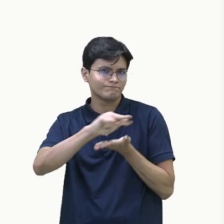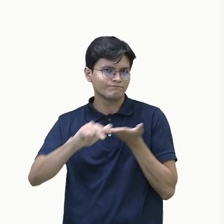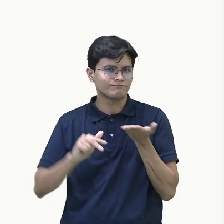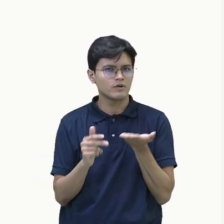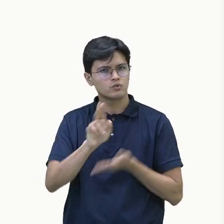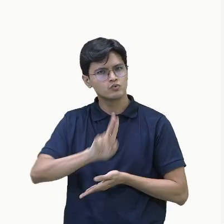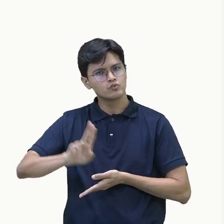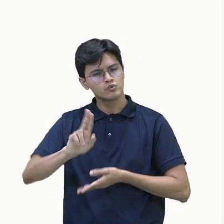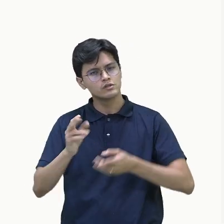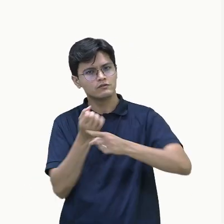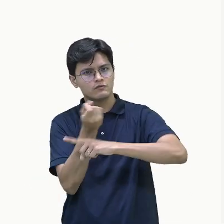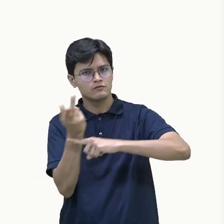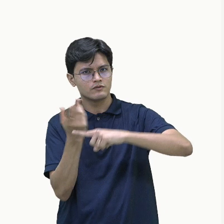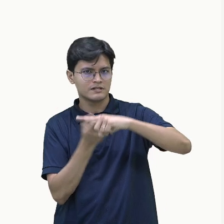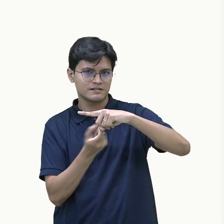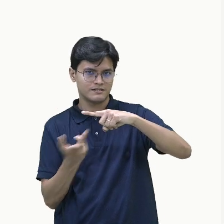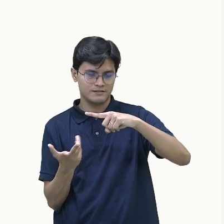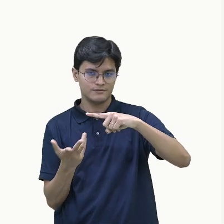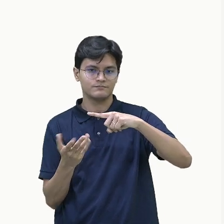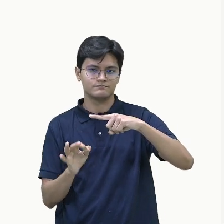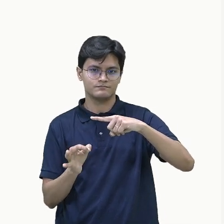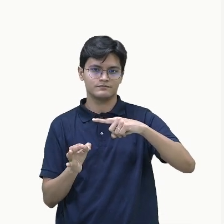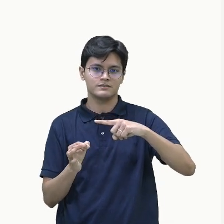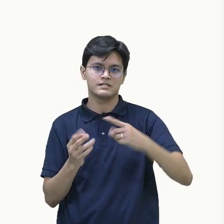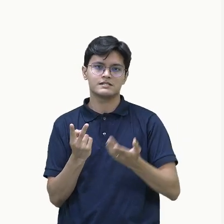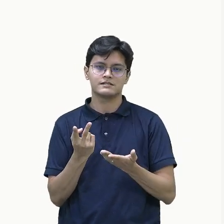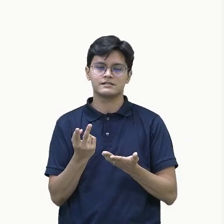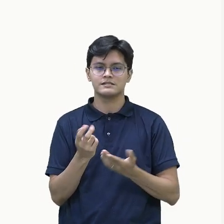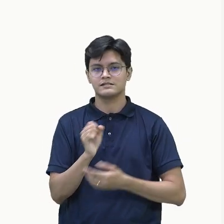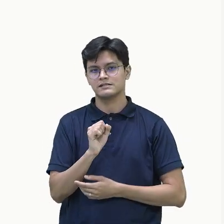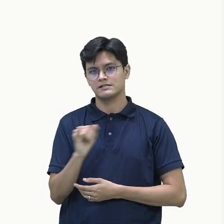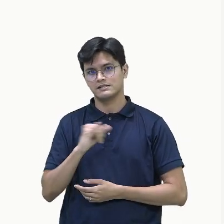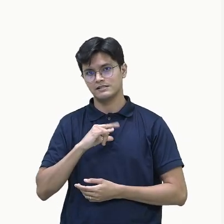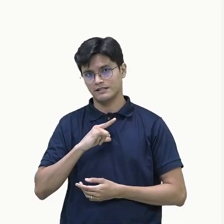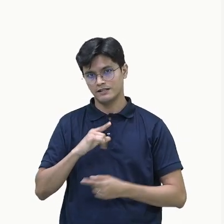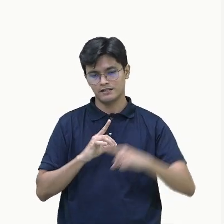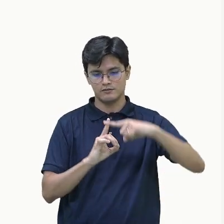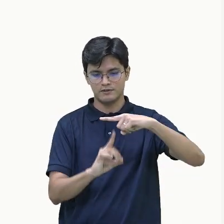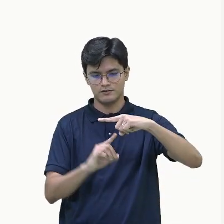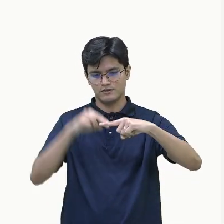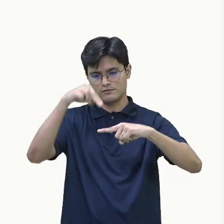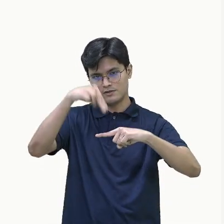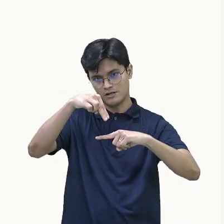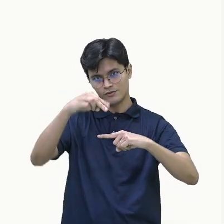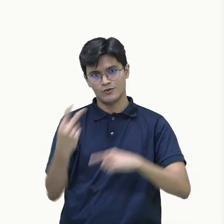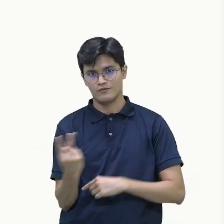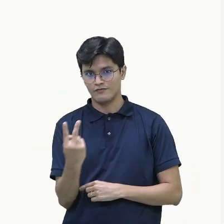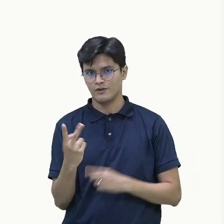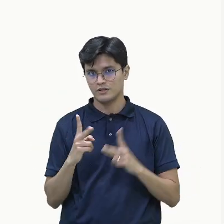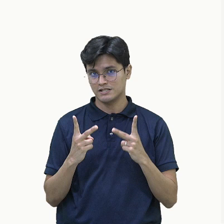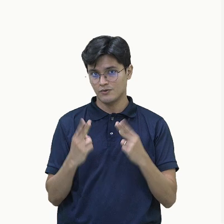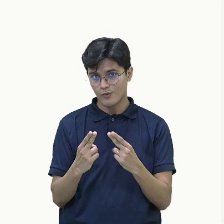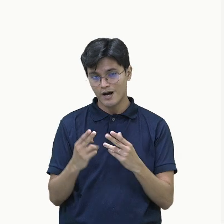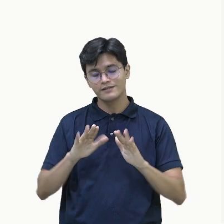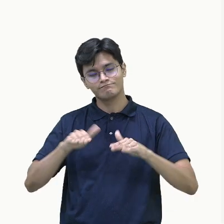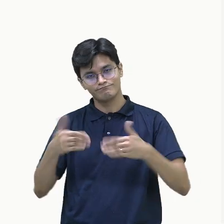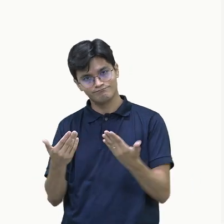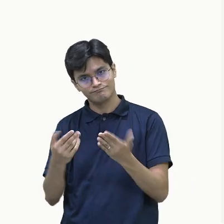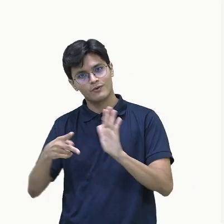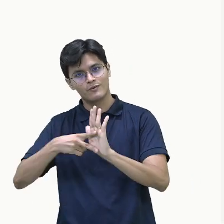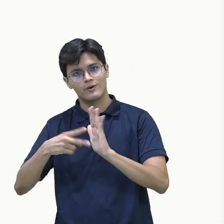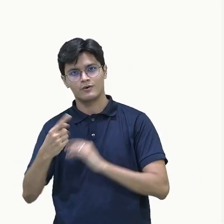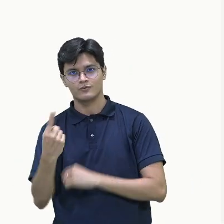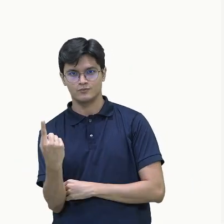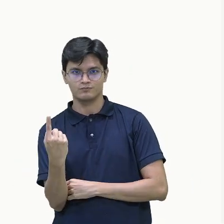o numerador e o denominador, sempre ter o numerador e o denominador iguais. Então, aqui é a regra, não preciso me